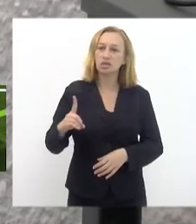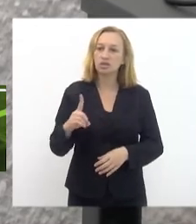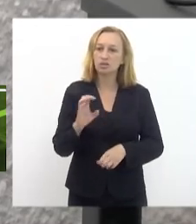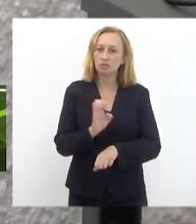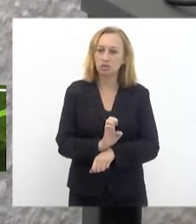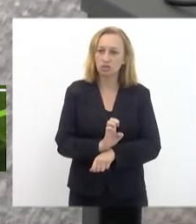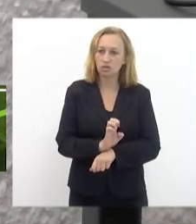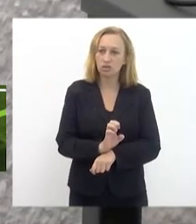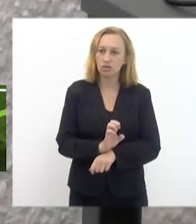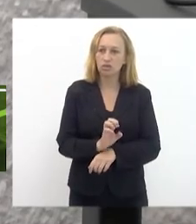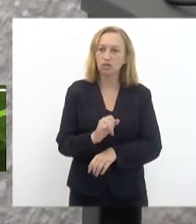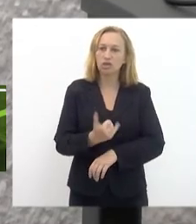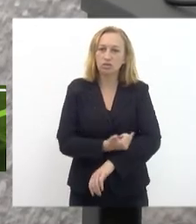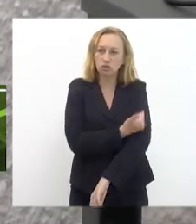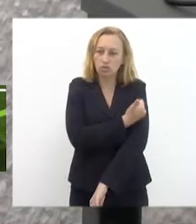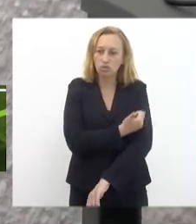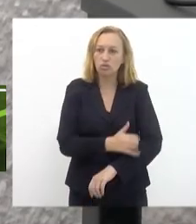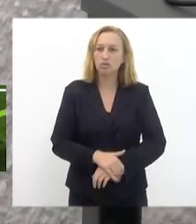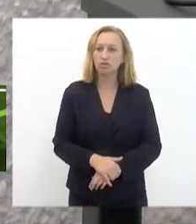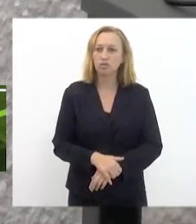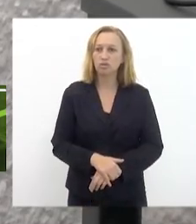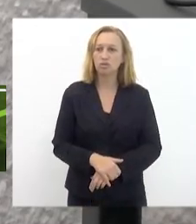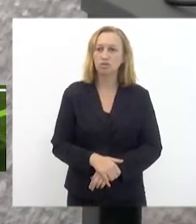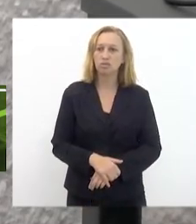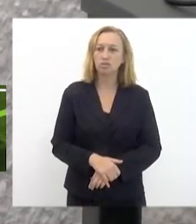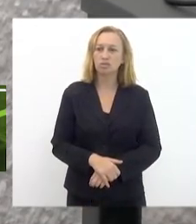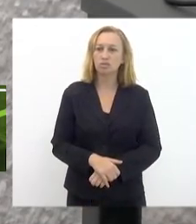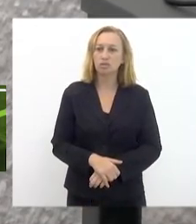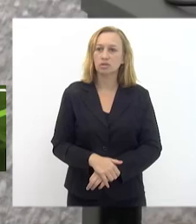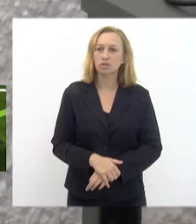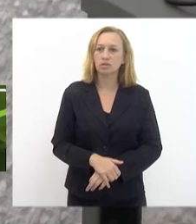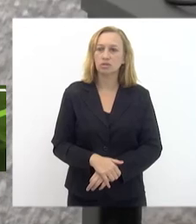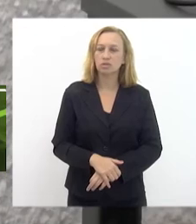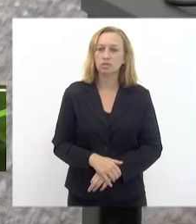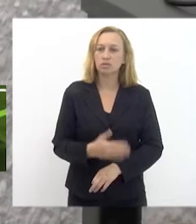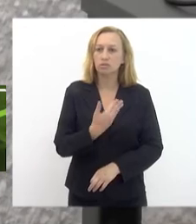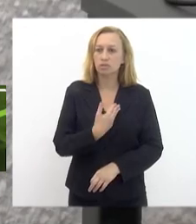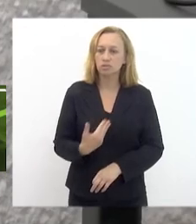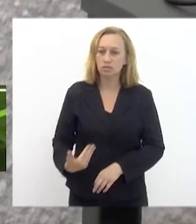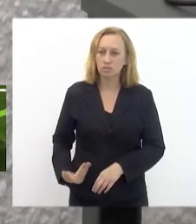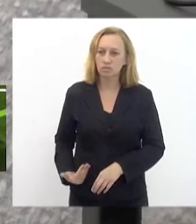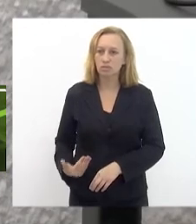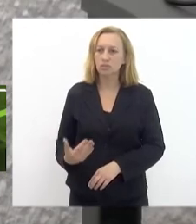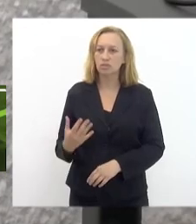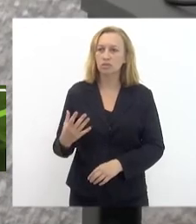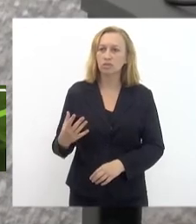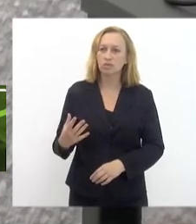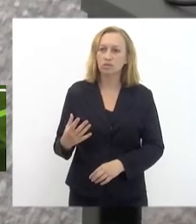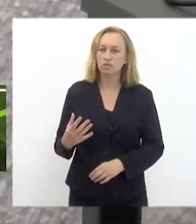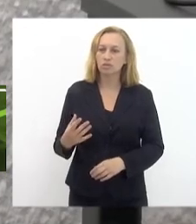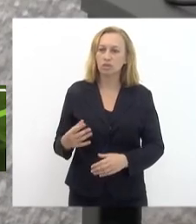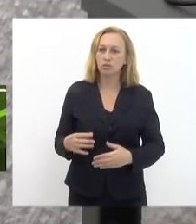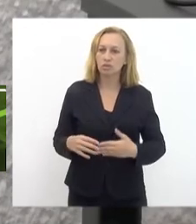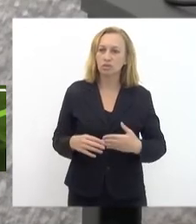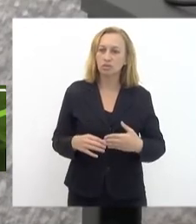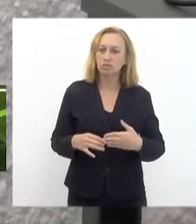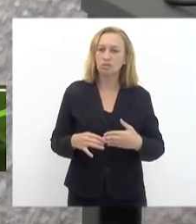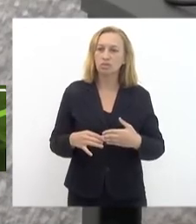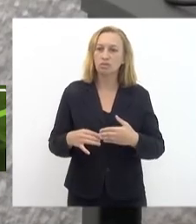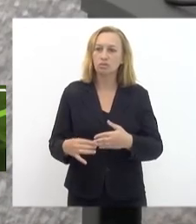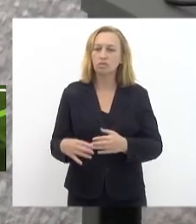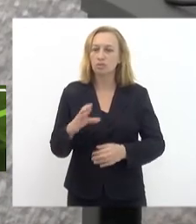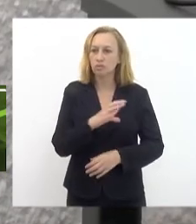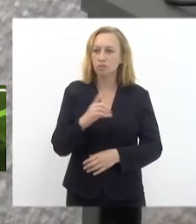estado da estrutura e aí o governador Mileide legitimou como coordenador naquele